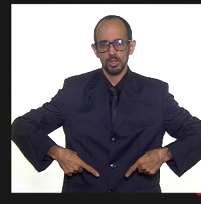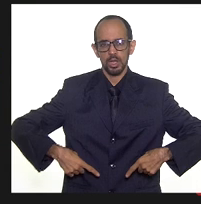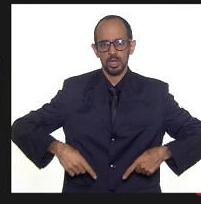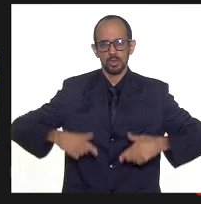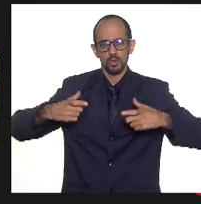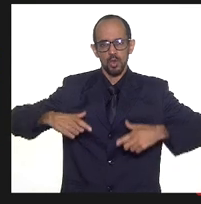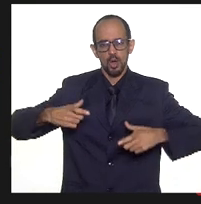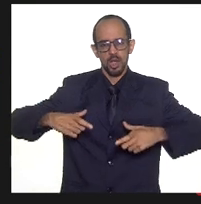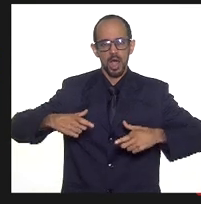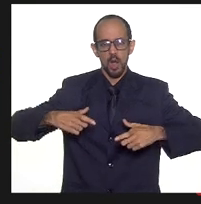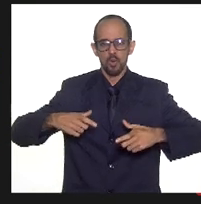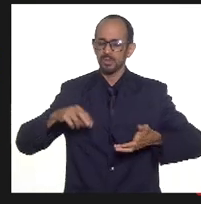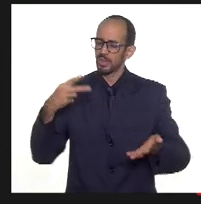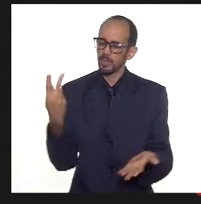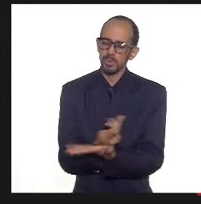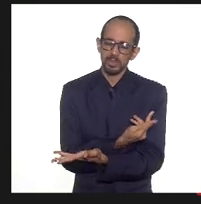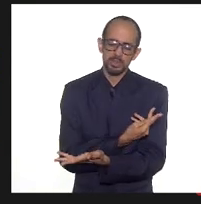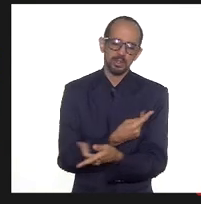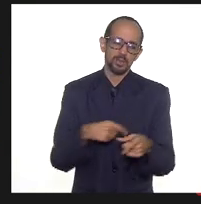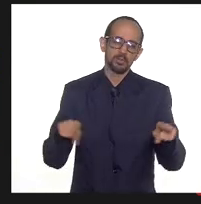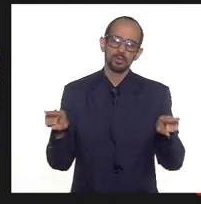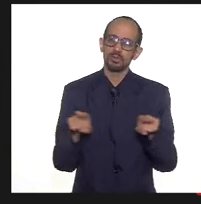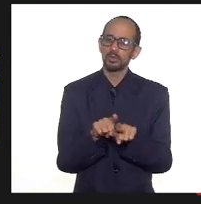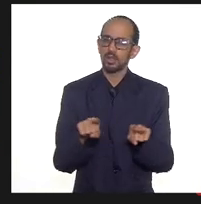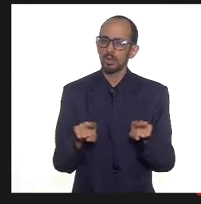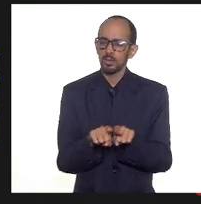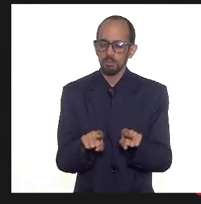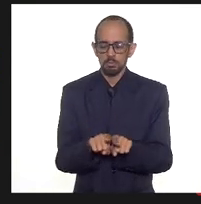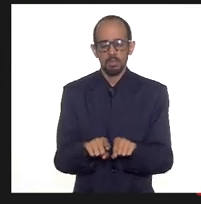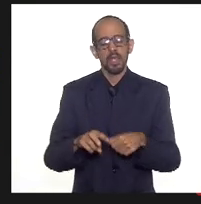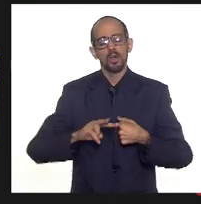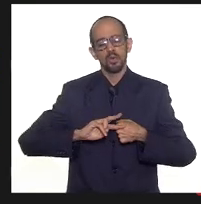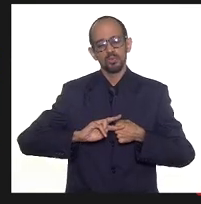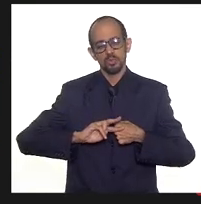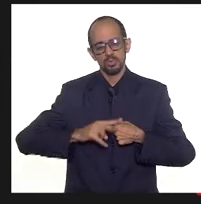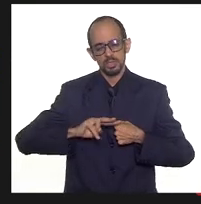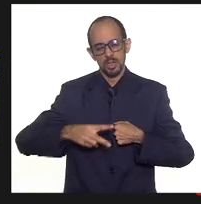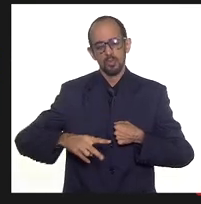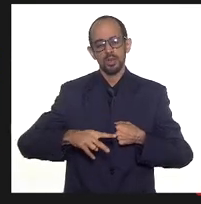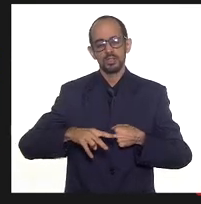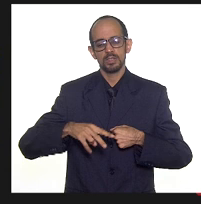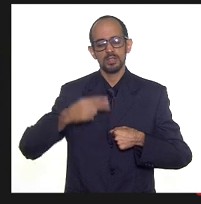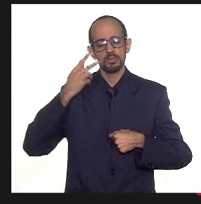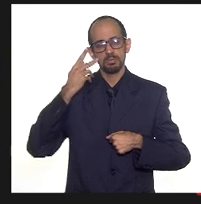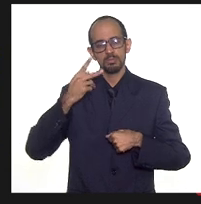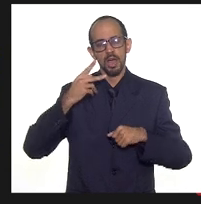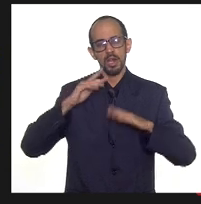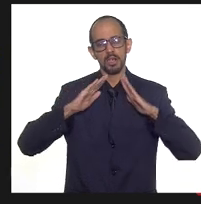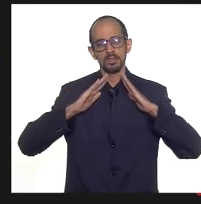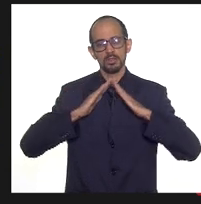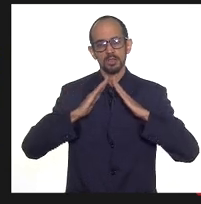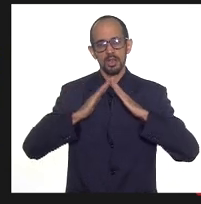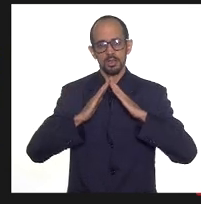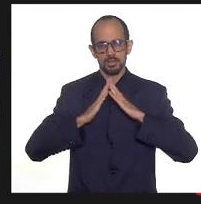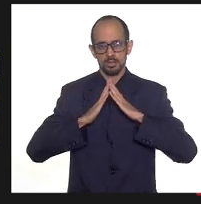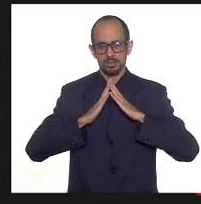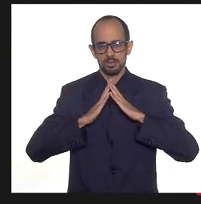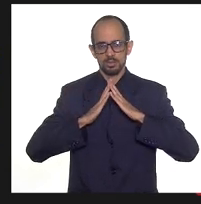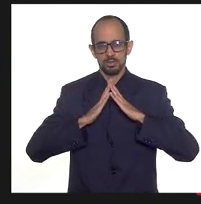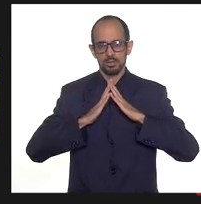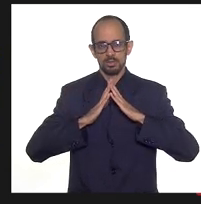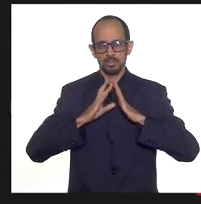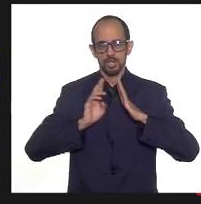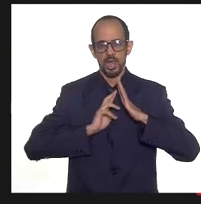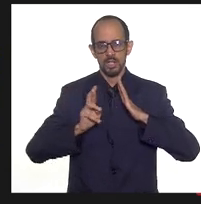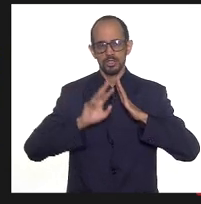tem acontecido também com consequências para as casas, né, de